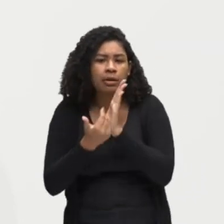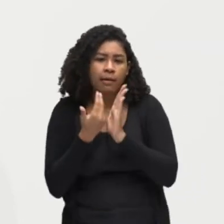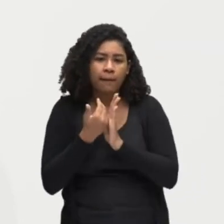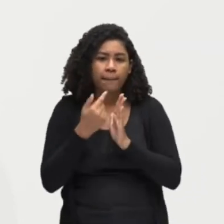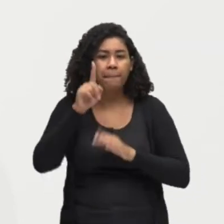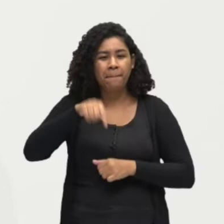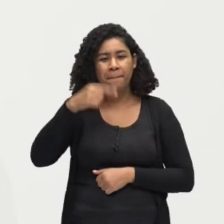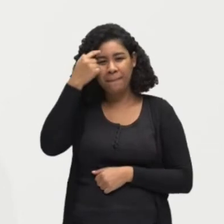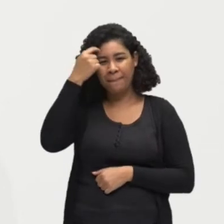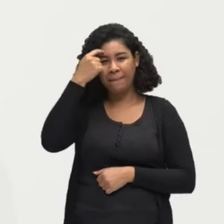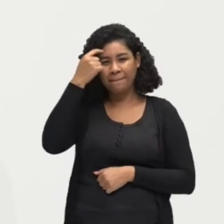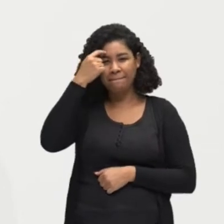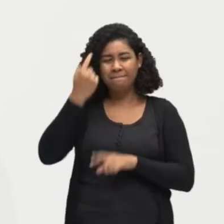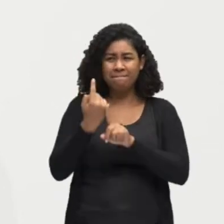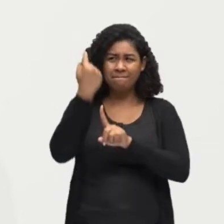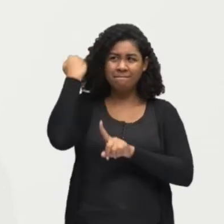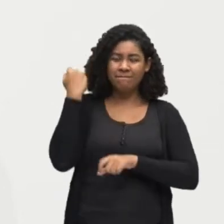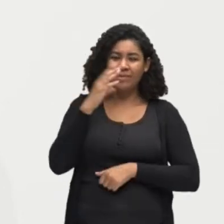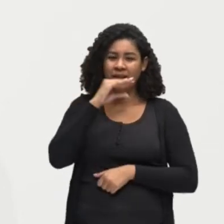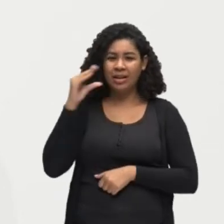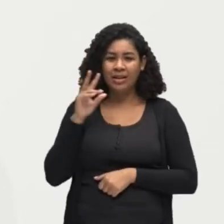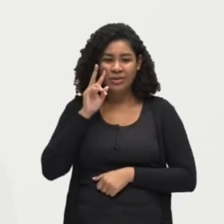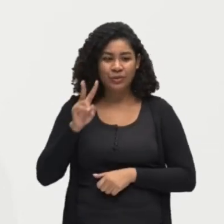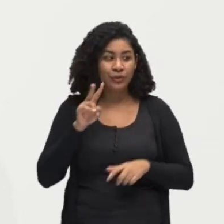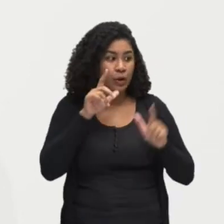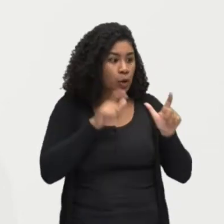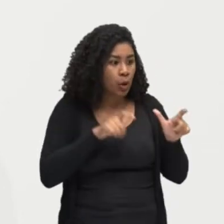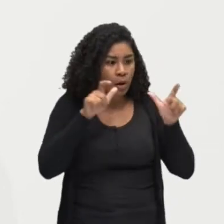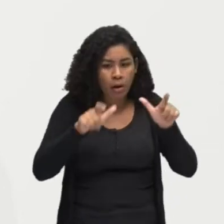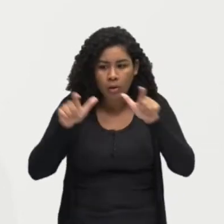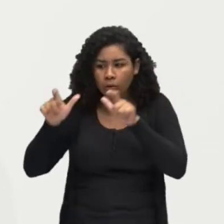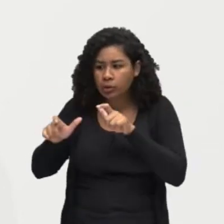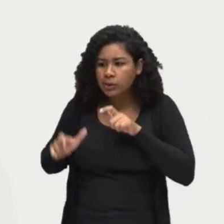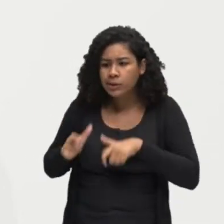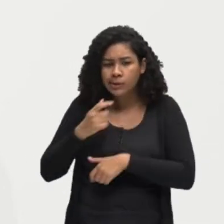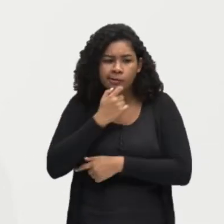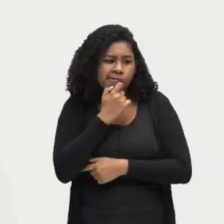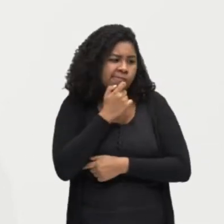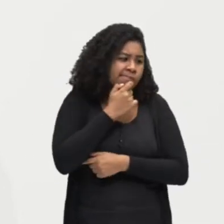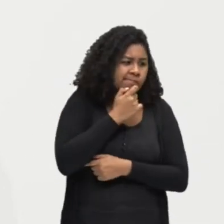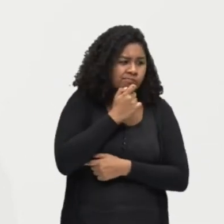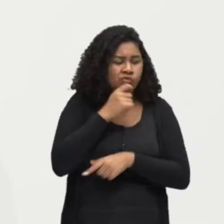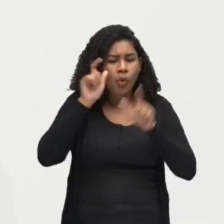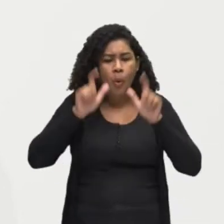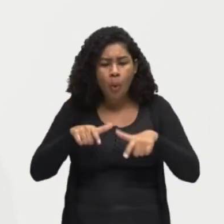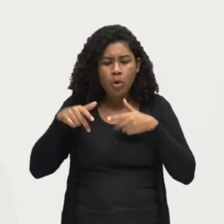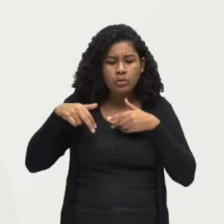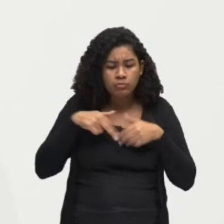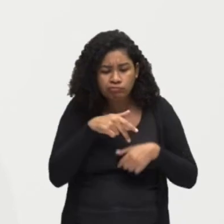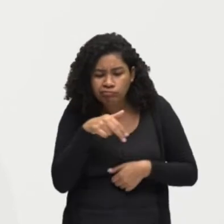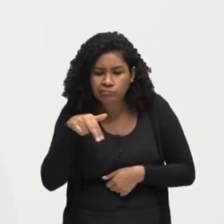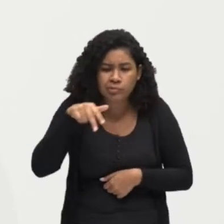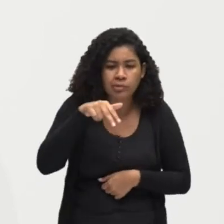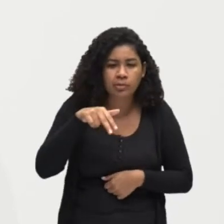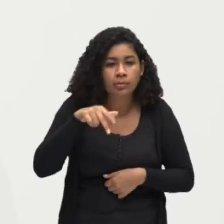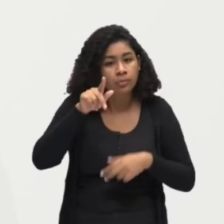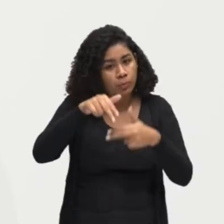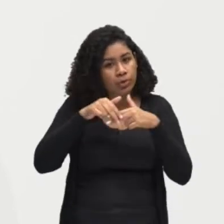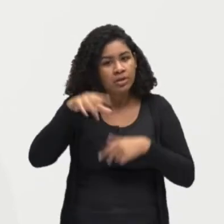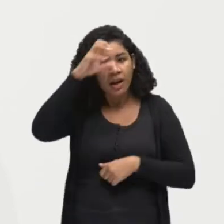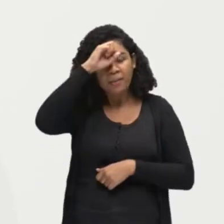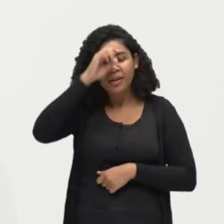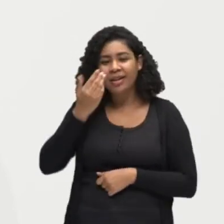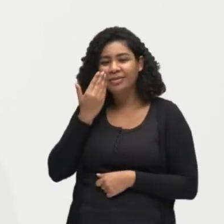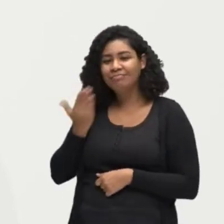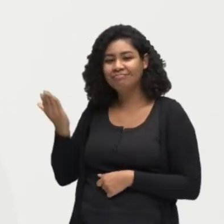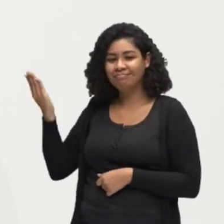gente aprende lá quando é criança de espaço. Você sabe exatamente onde deve transitar. Viram aqui, ó, nosso vizinho ali, a Colômbia, mais